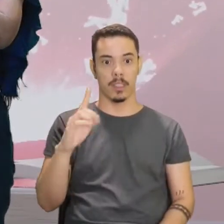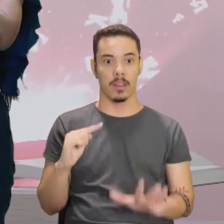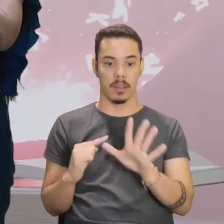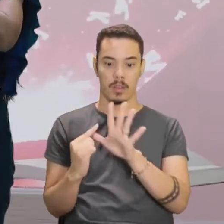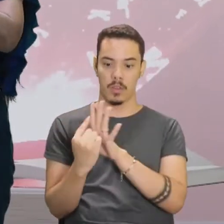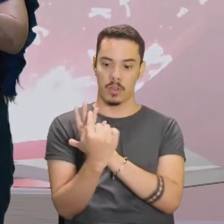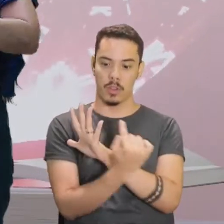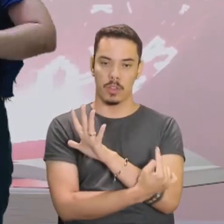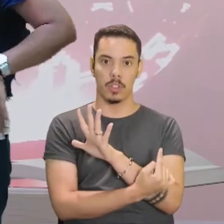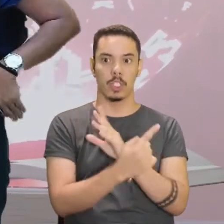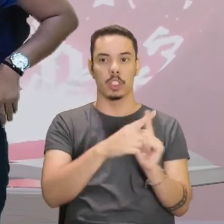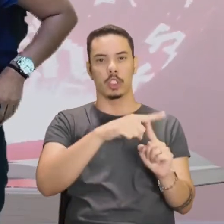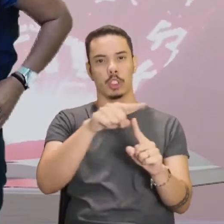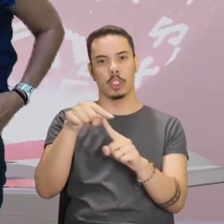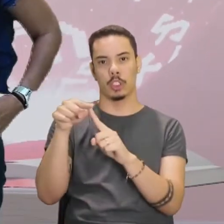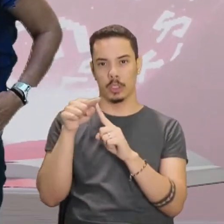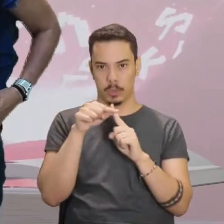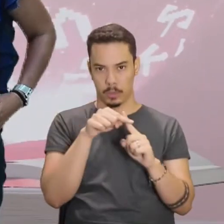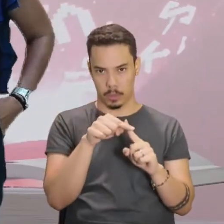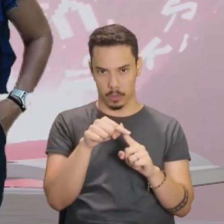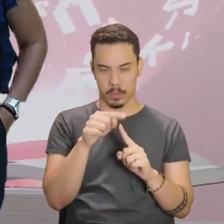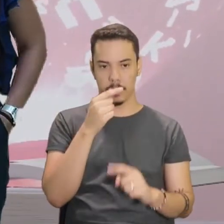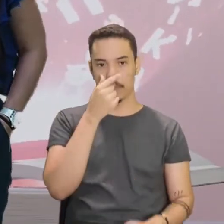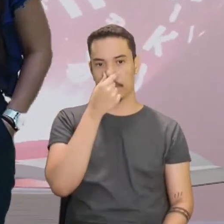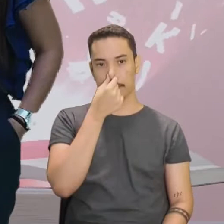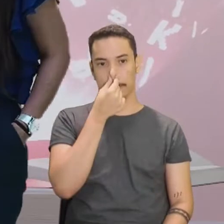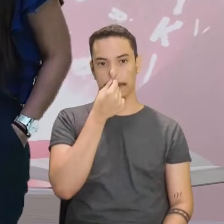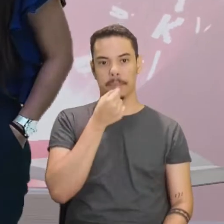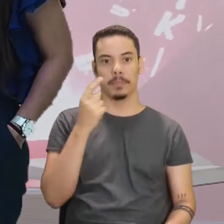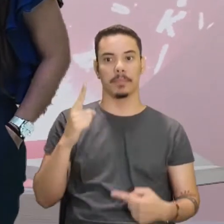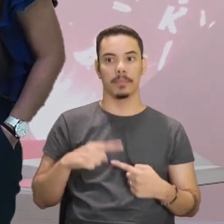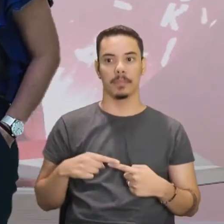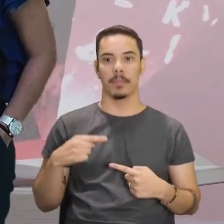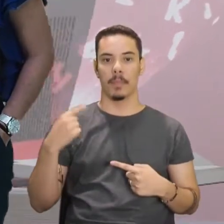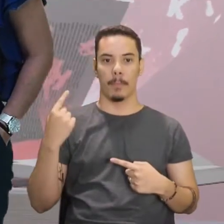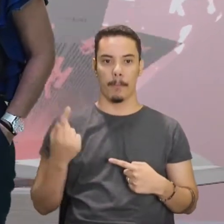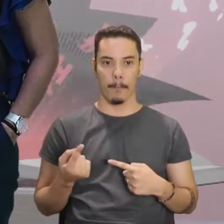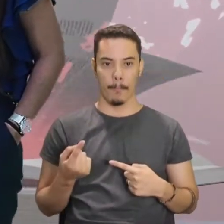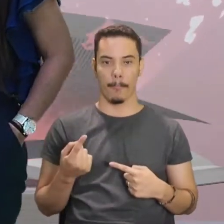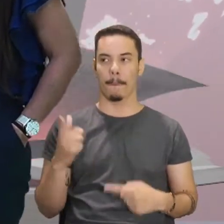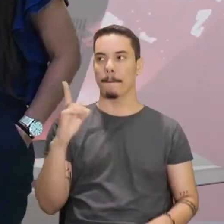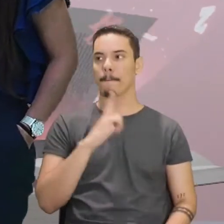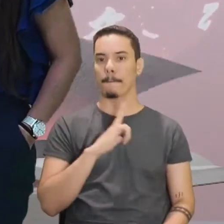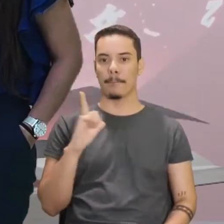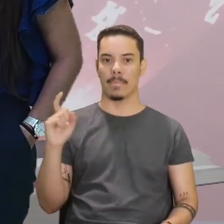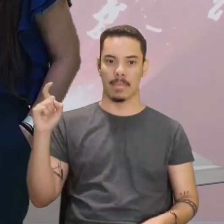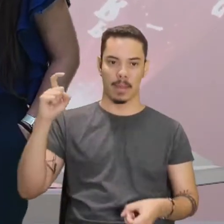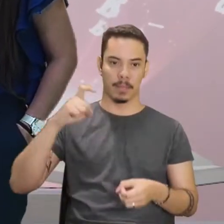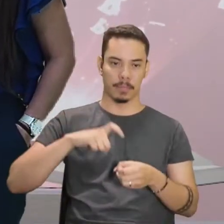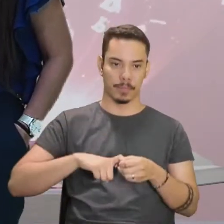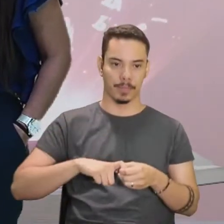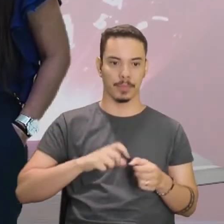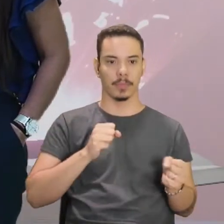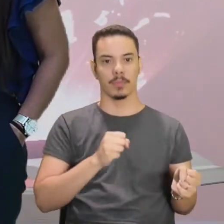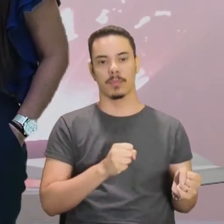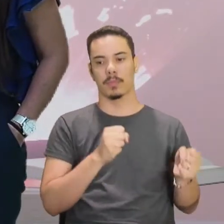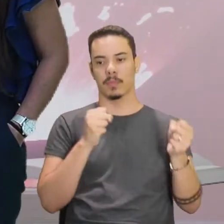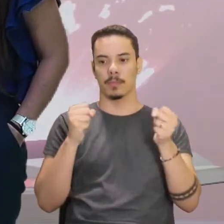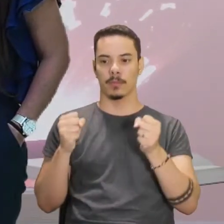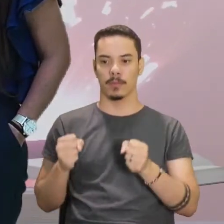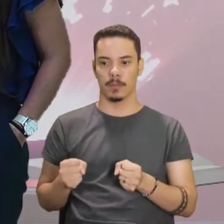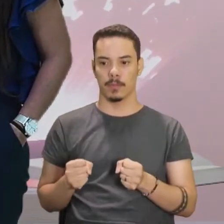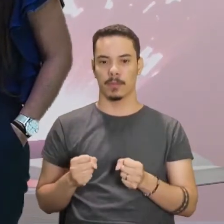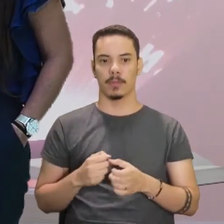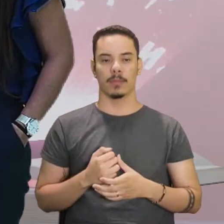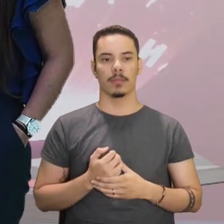né? Exatamente. Olha só, então, tá certo? Aí depois há uma retomada do poder e